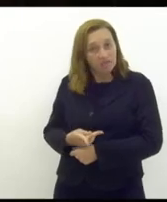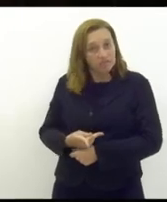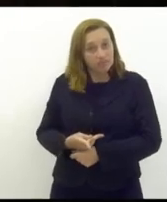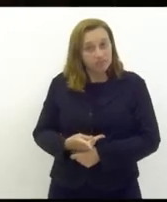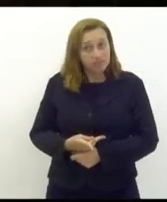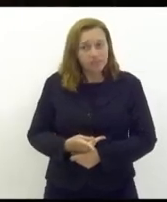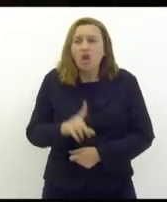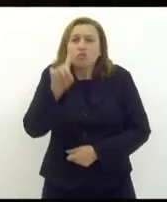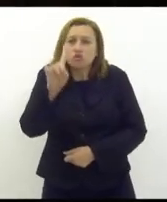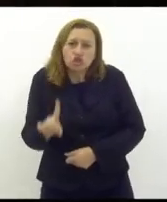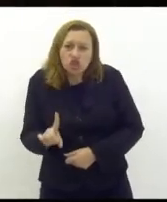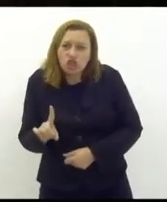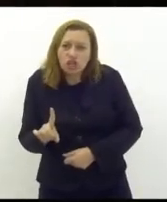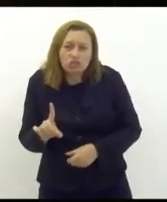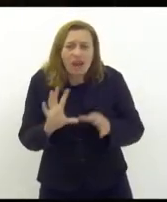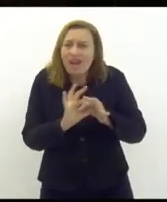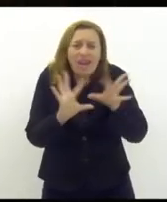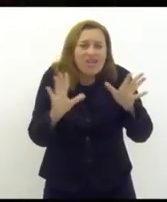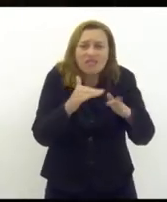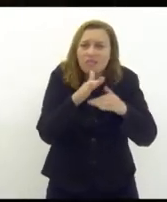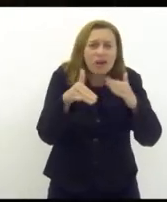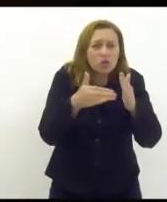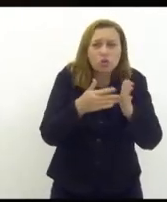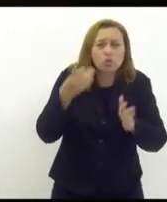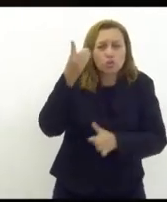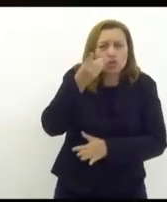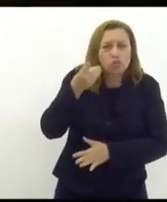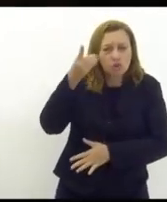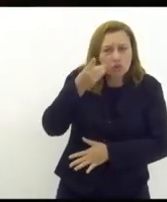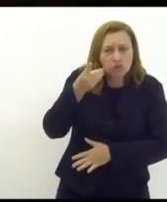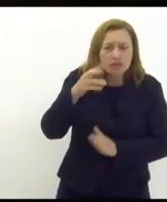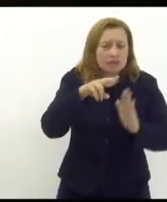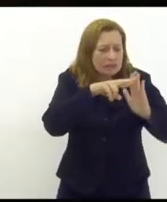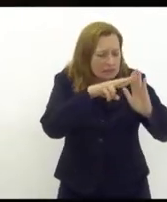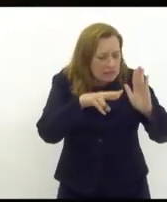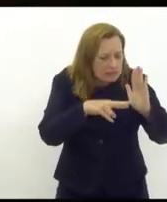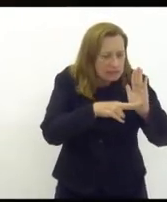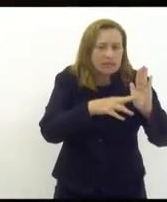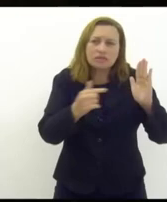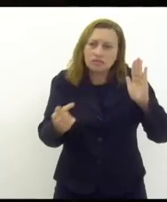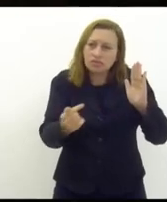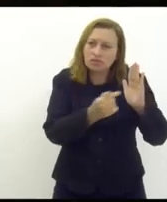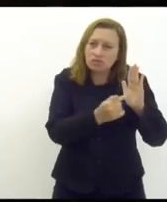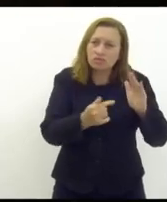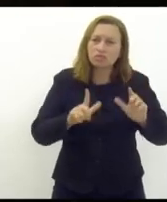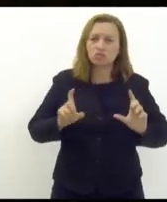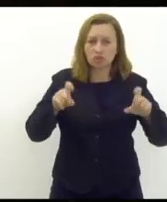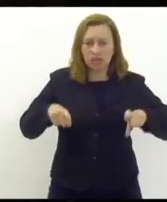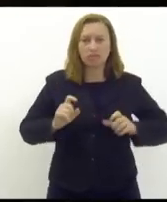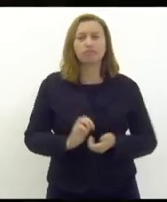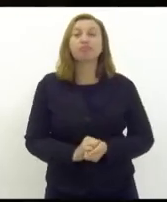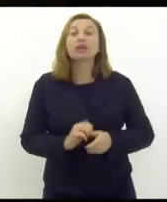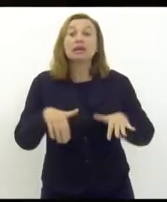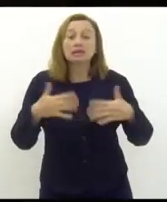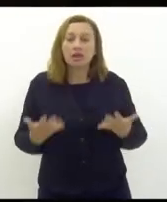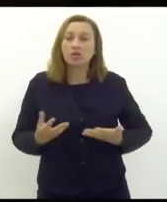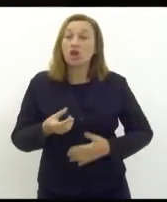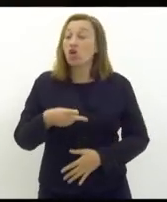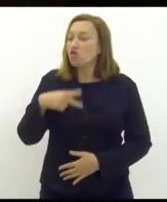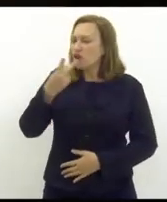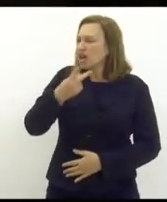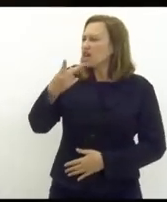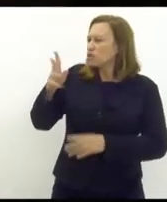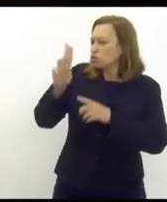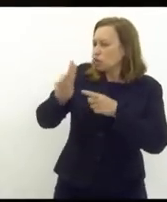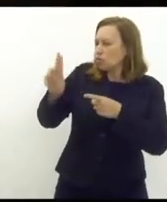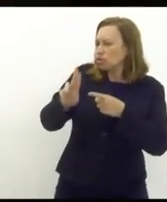é um direito Garantido e franqueado como prerrogativas do exercício do mandato pois bem eu citei